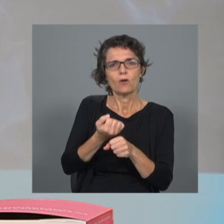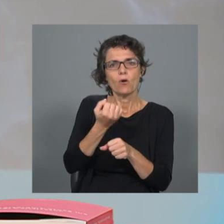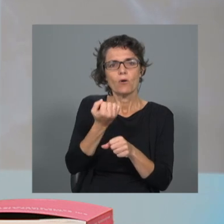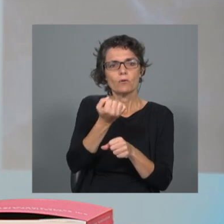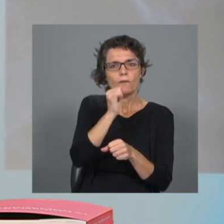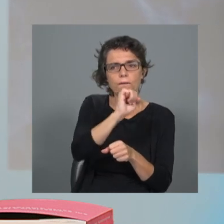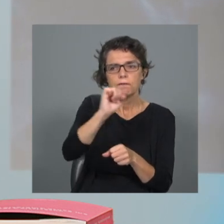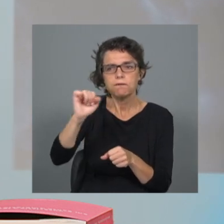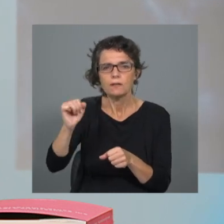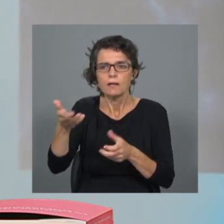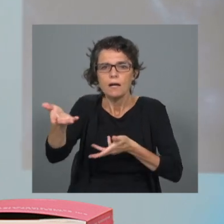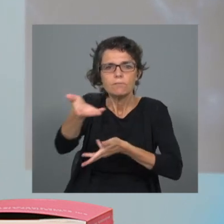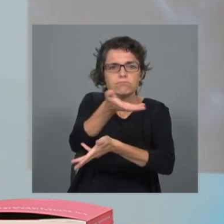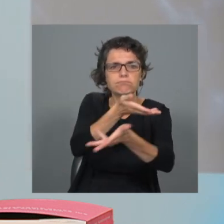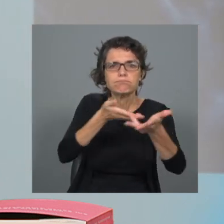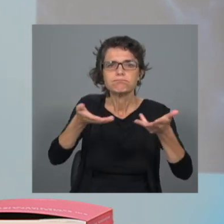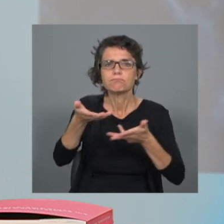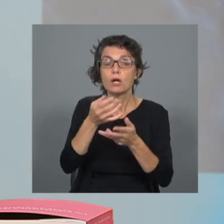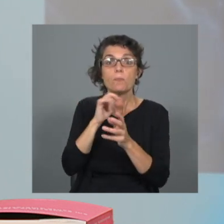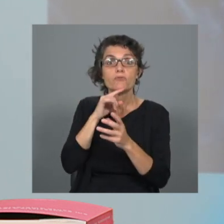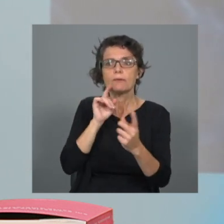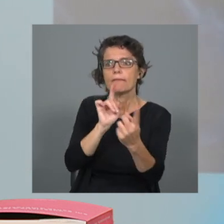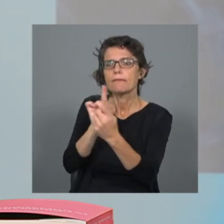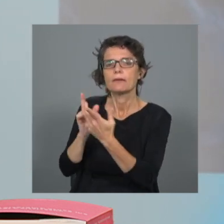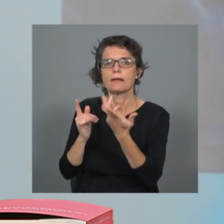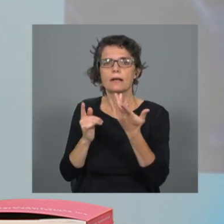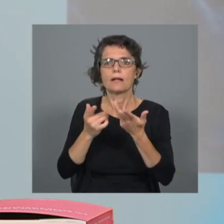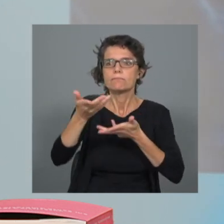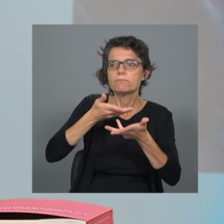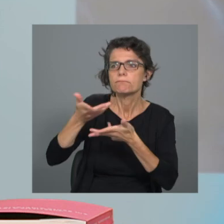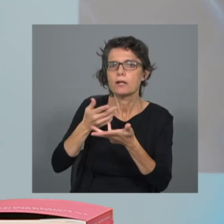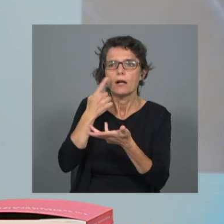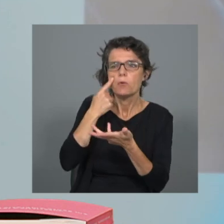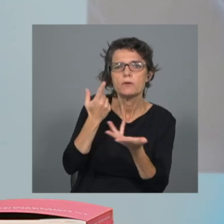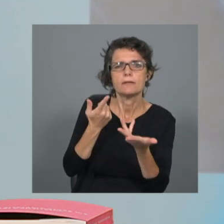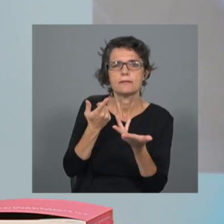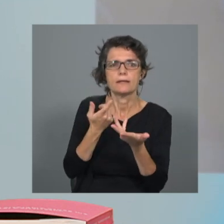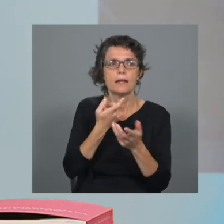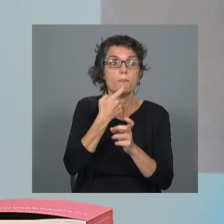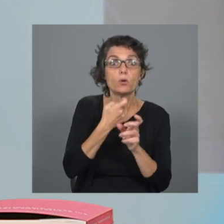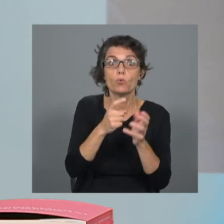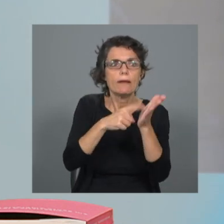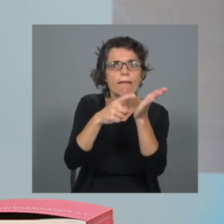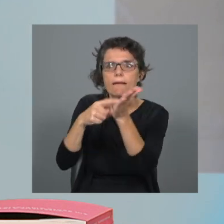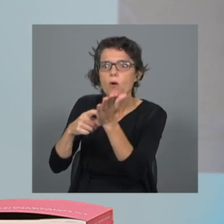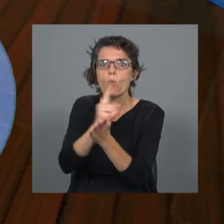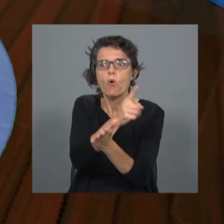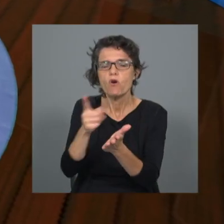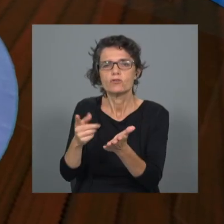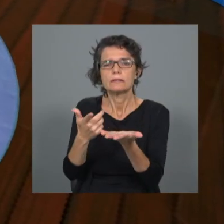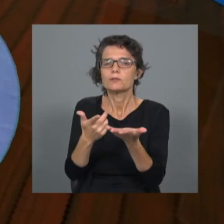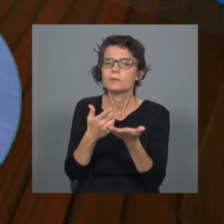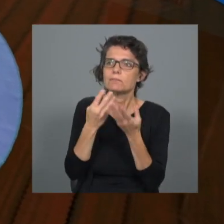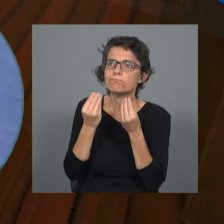porque este trabalho de aproximação, de falar com os colegas, de ir às paróquias, de ver o que é que pretendem, como é que pretendem, é muito belo.